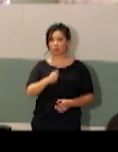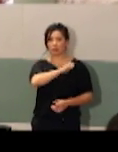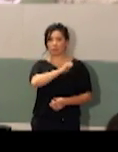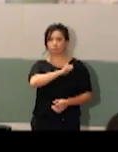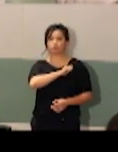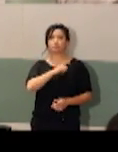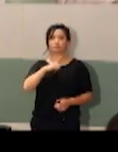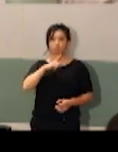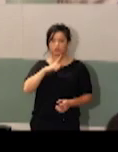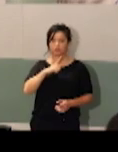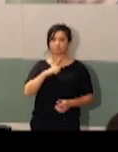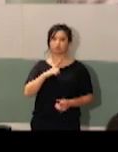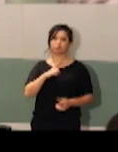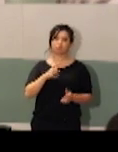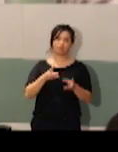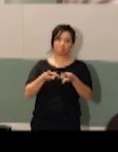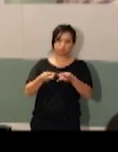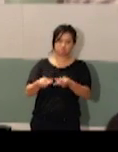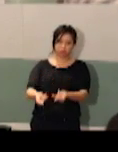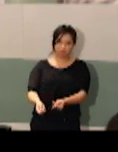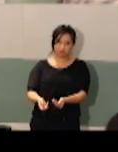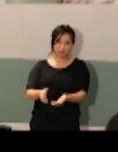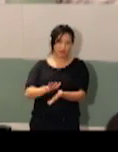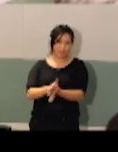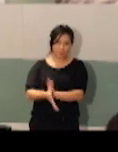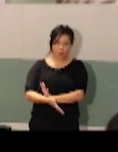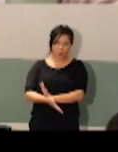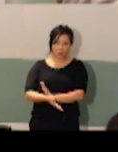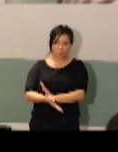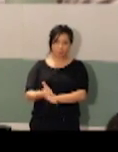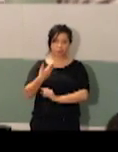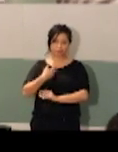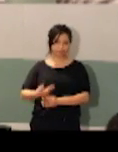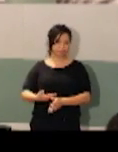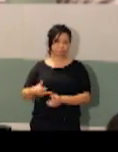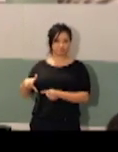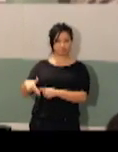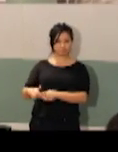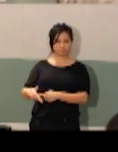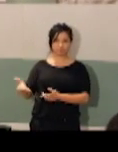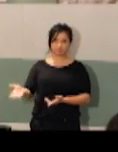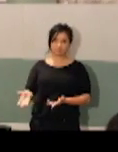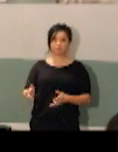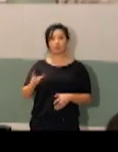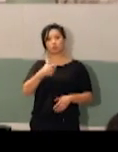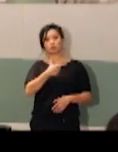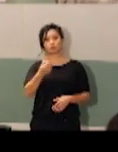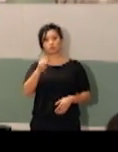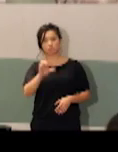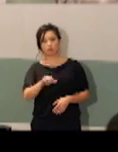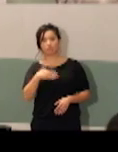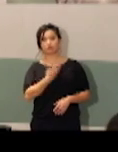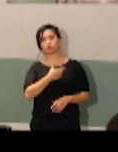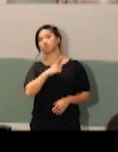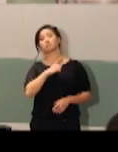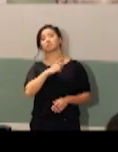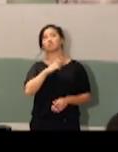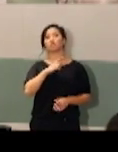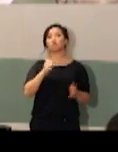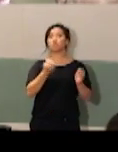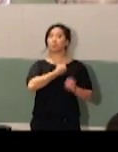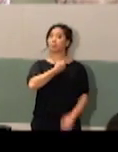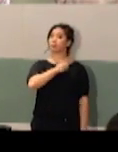foi destruído. Em 2009, atingimos no ensino fundamental o índice de 5,4 no IDEB,